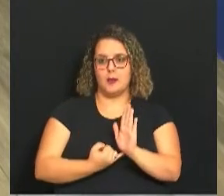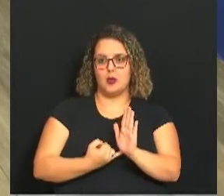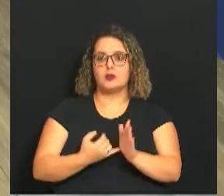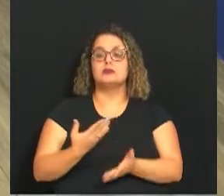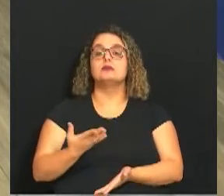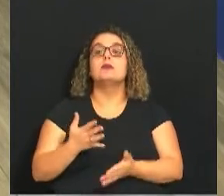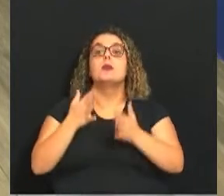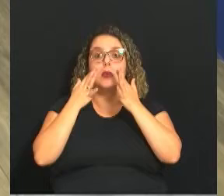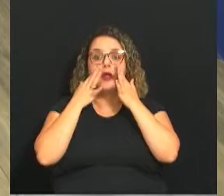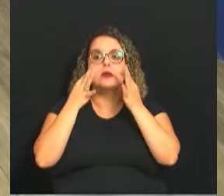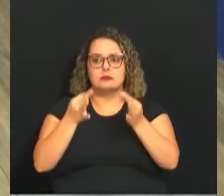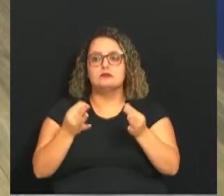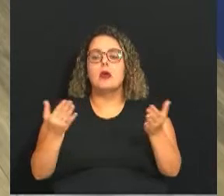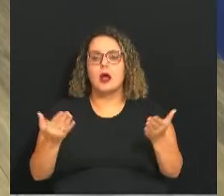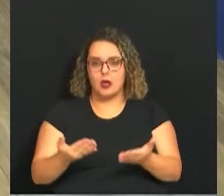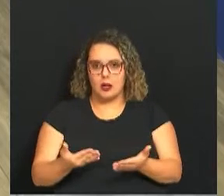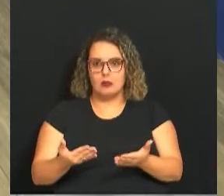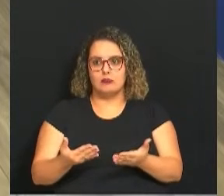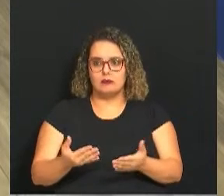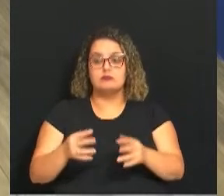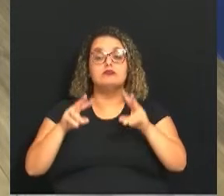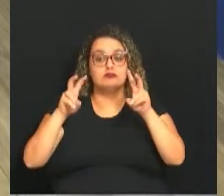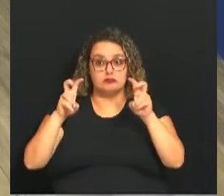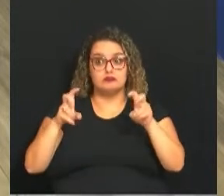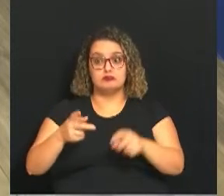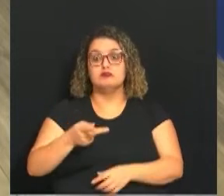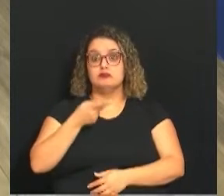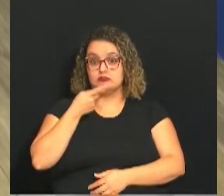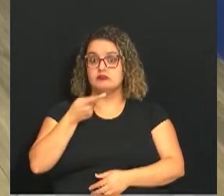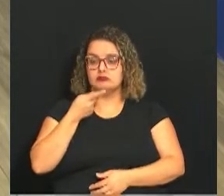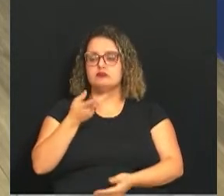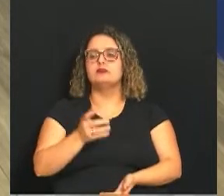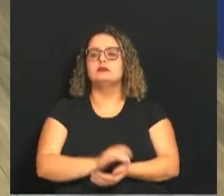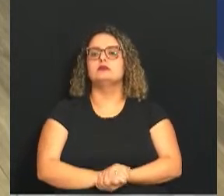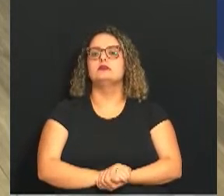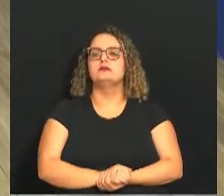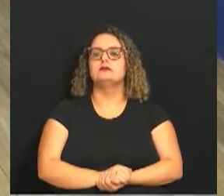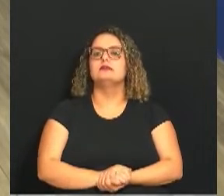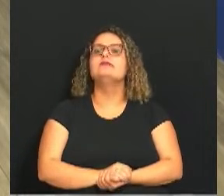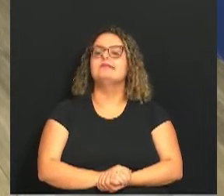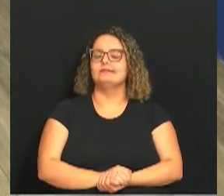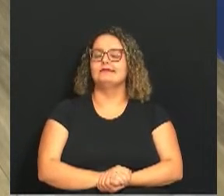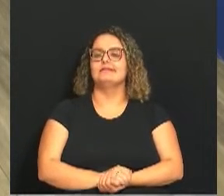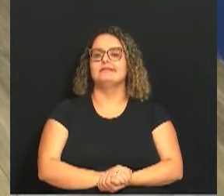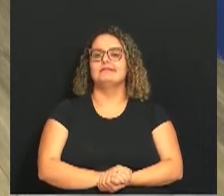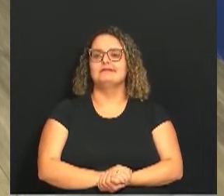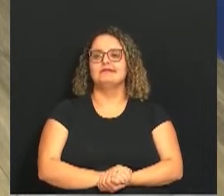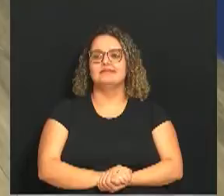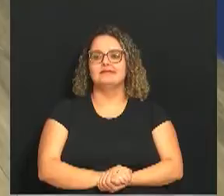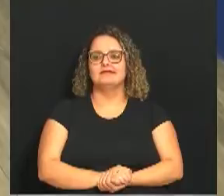a partir de agora, este é o tema que nós vamos acompanhar no nosso quadro Na Ponta do Lápis.